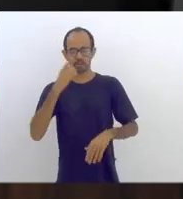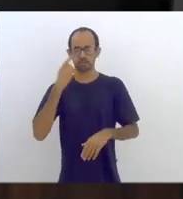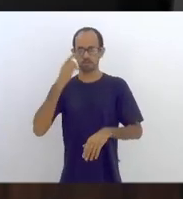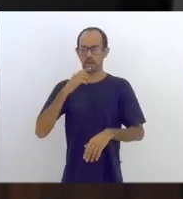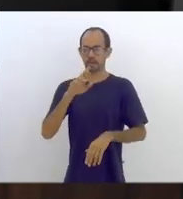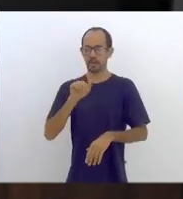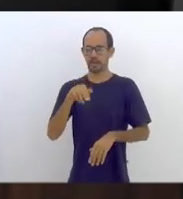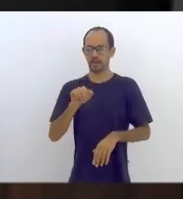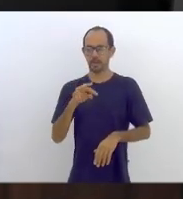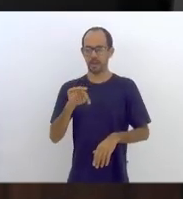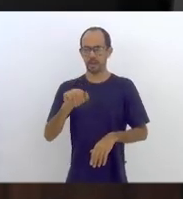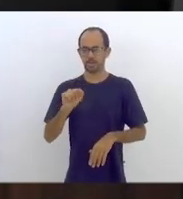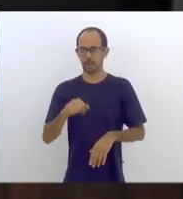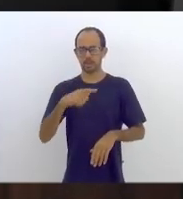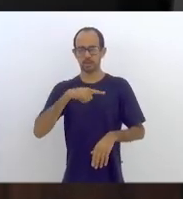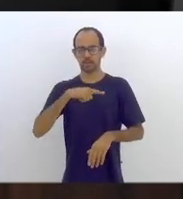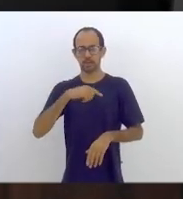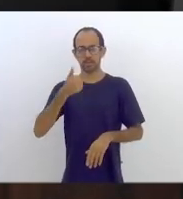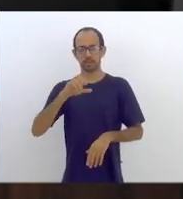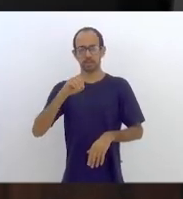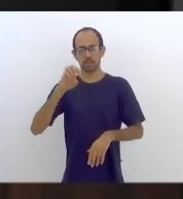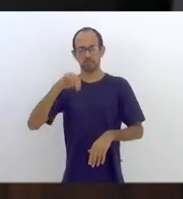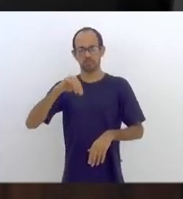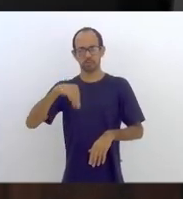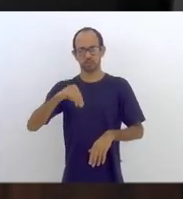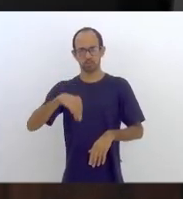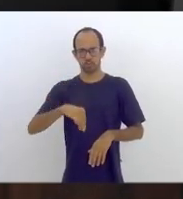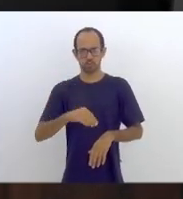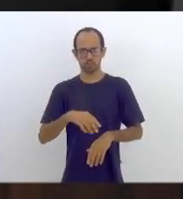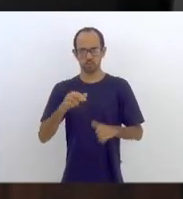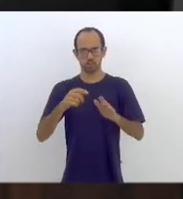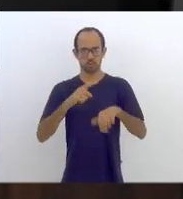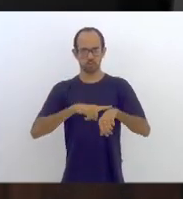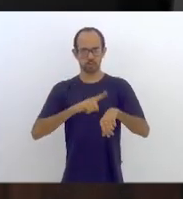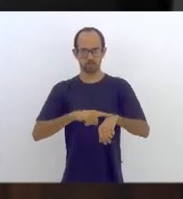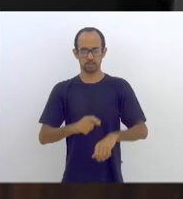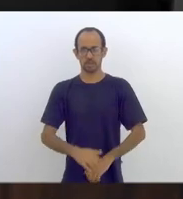Renata Souza você nem sentiu em 10 minutos no tempo regimental